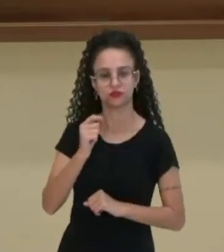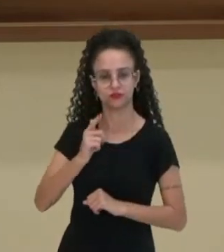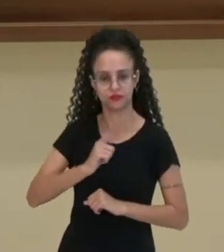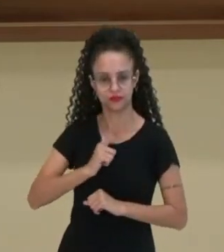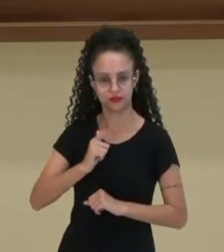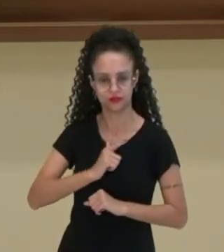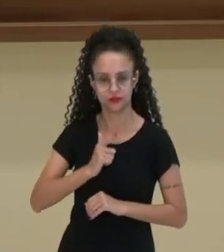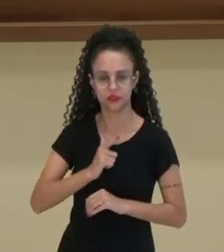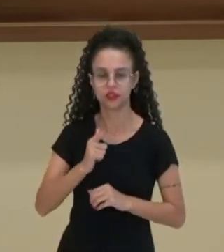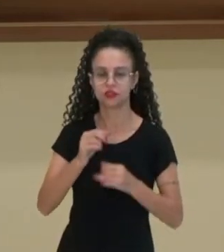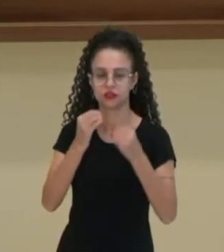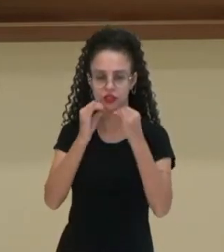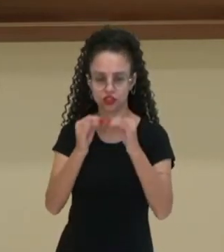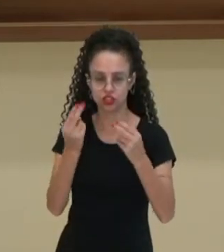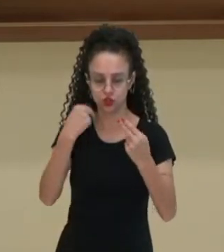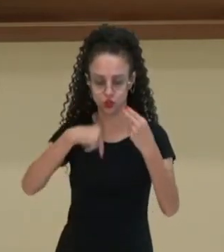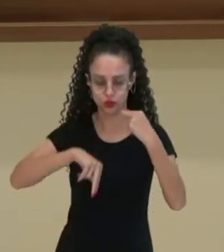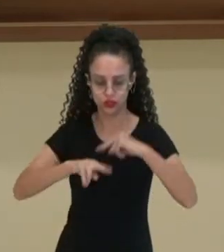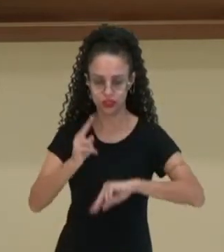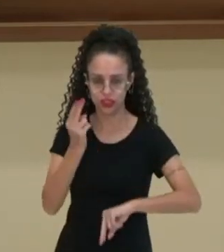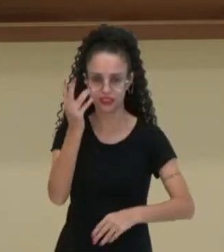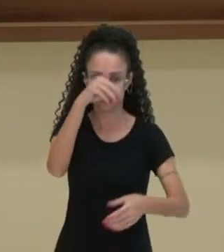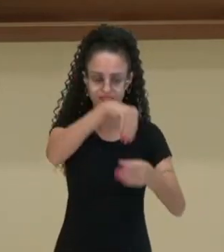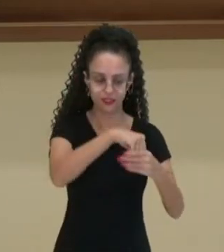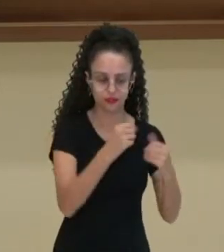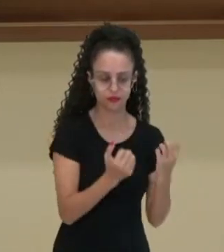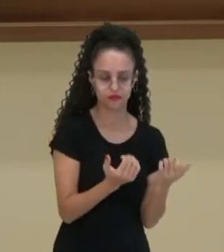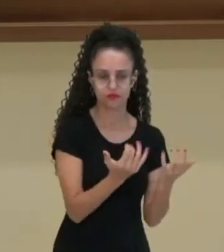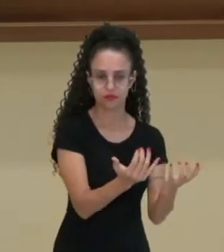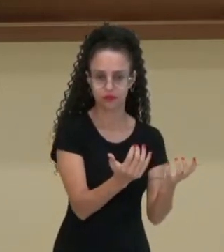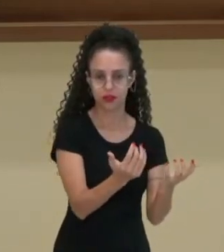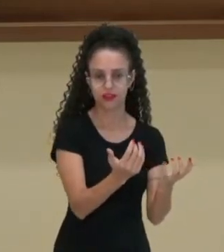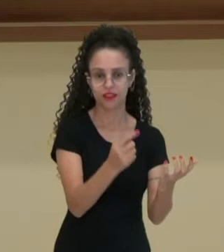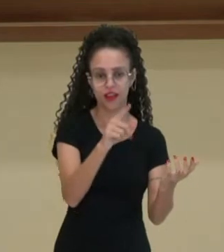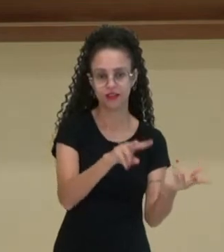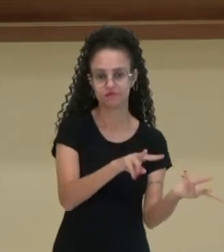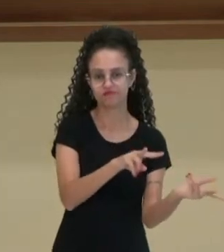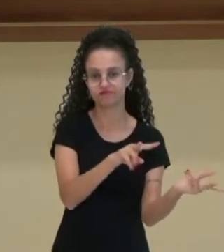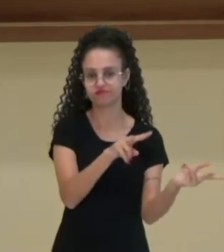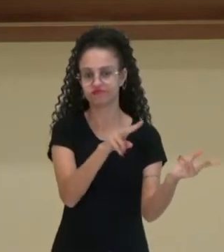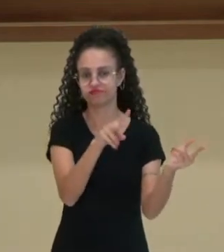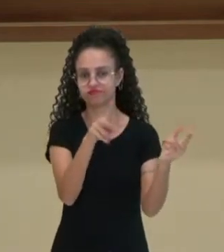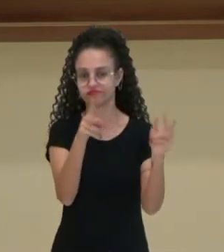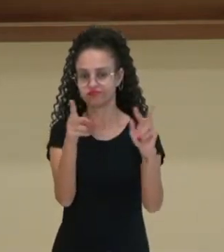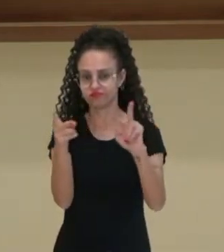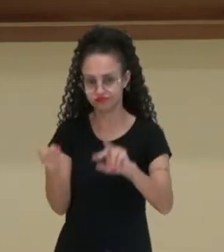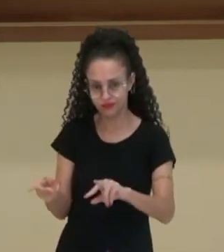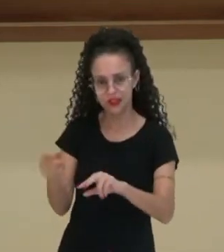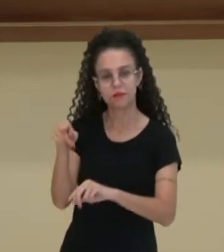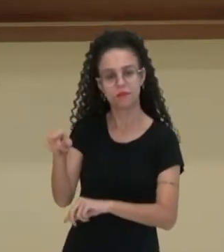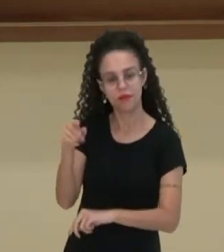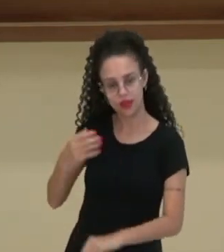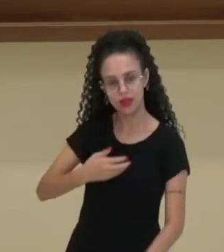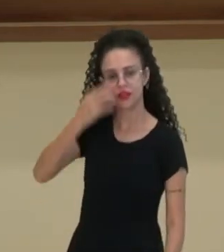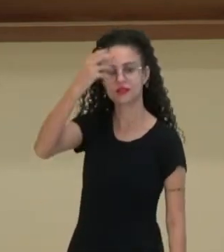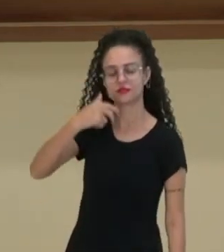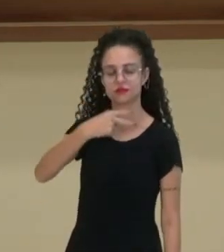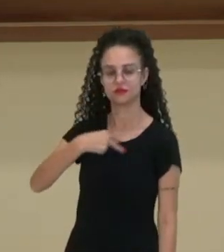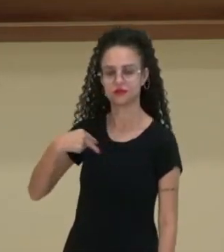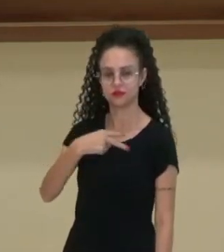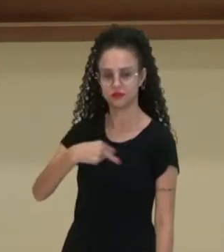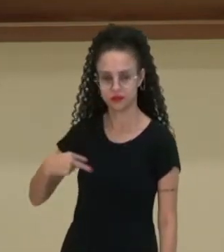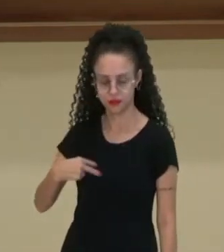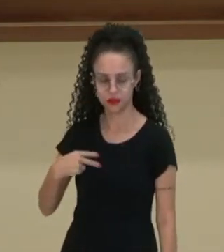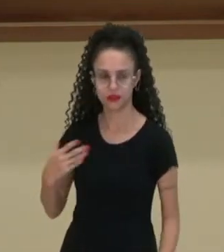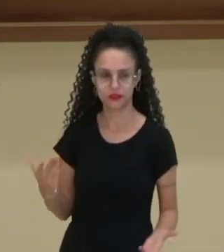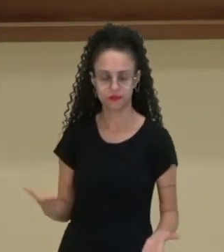os nutrientes que estão escondidos ali naquela planta, serão transferidos para a zebra. Logo,